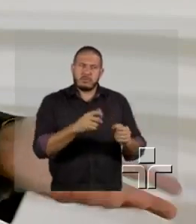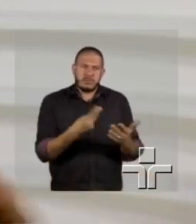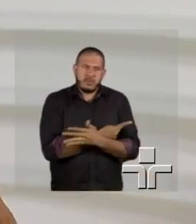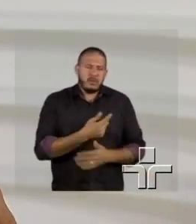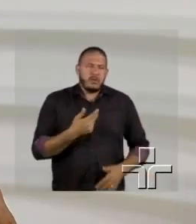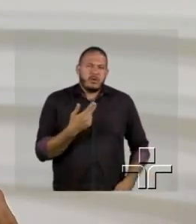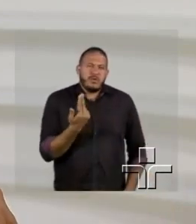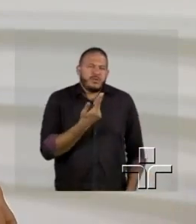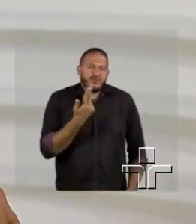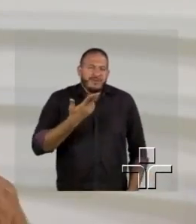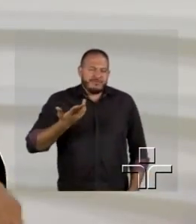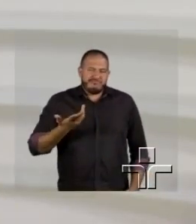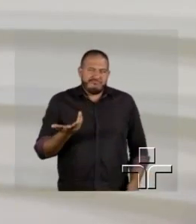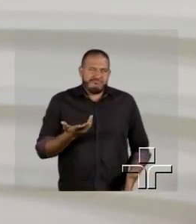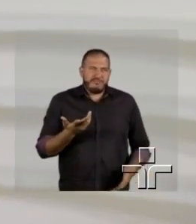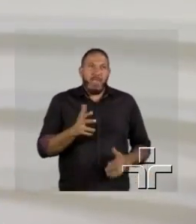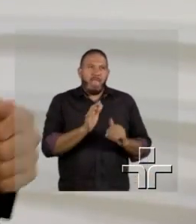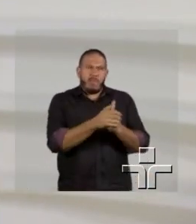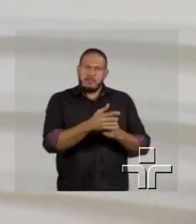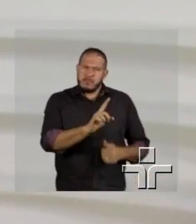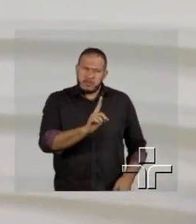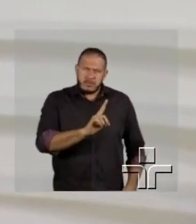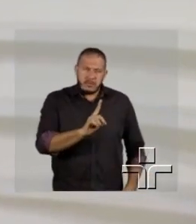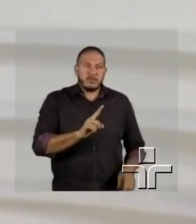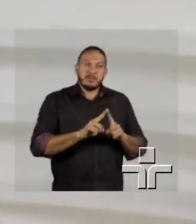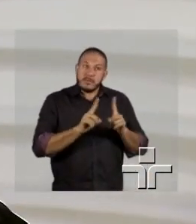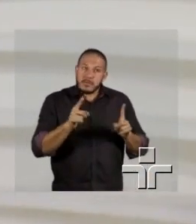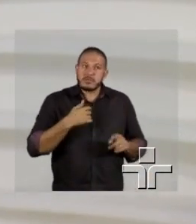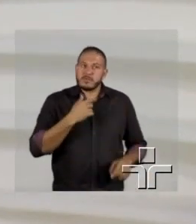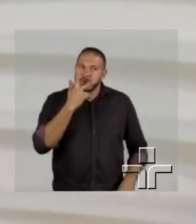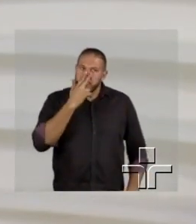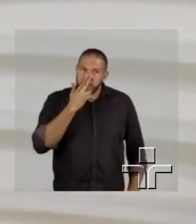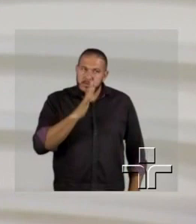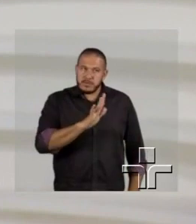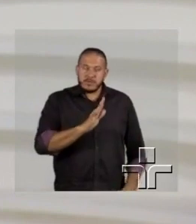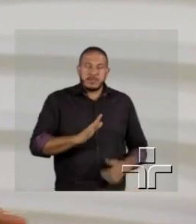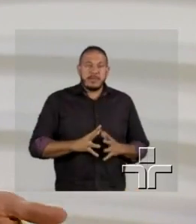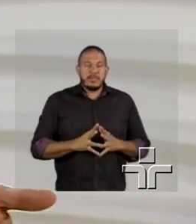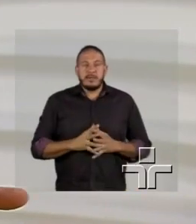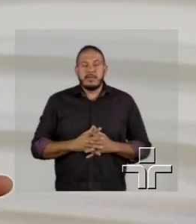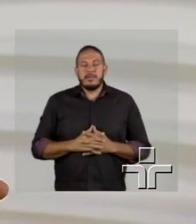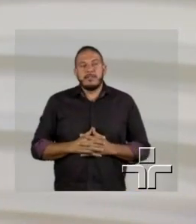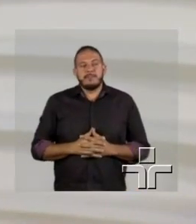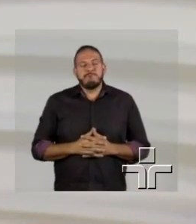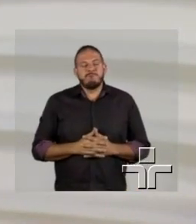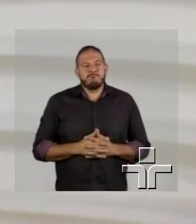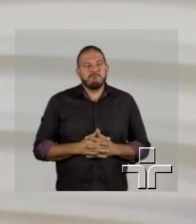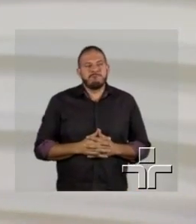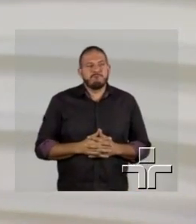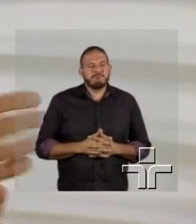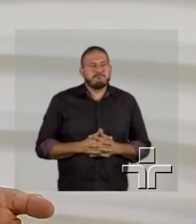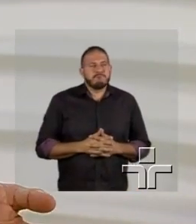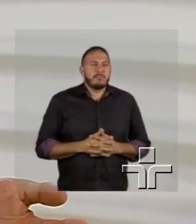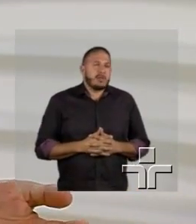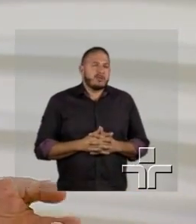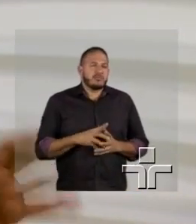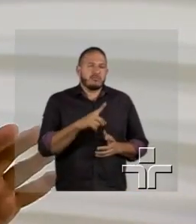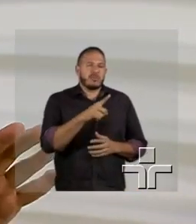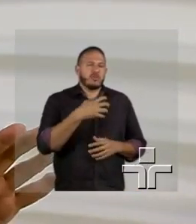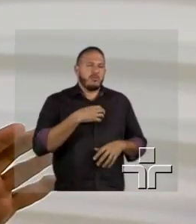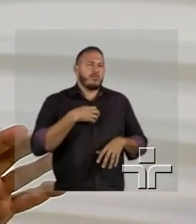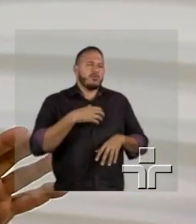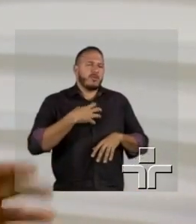corrupção. E esse é um governo que se vê acossado desde o primeiro dia por um caso muito problemático que